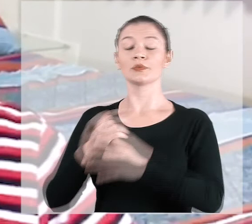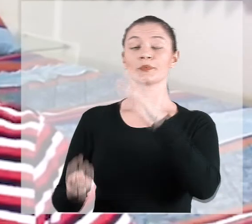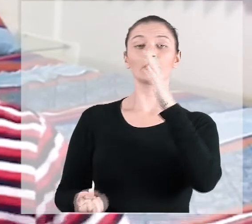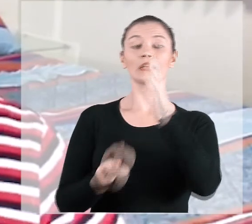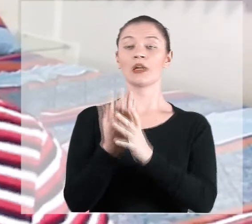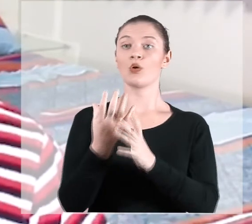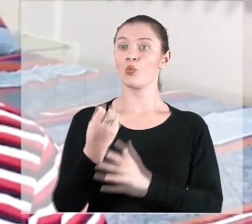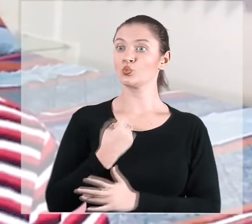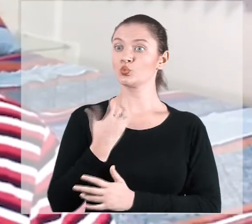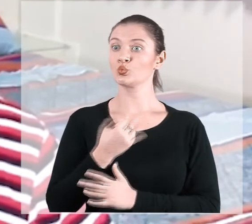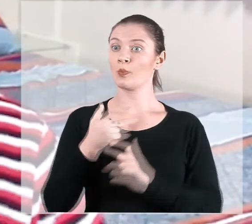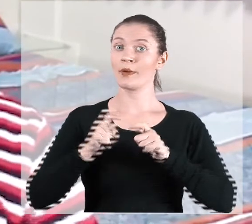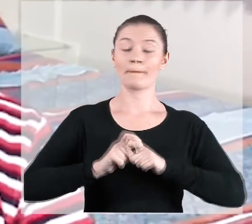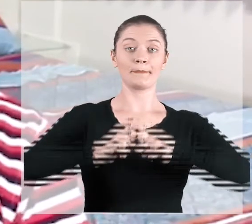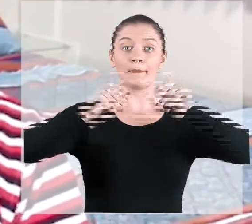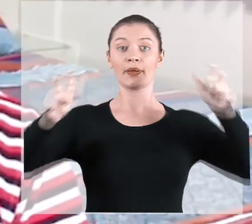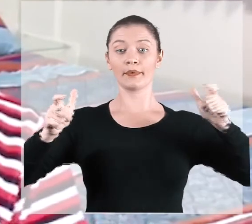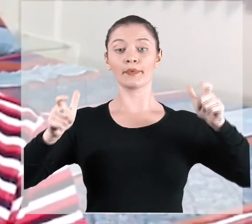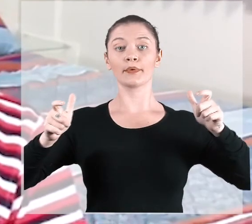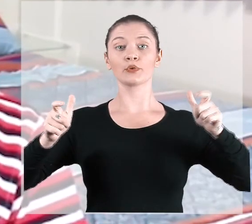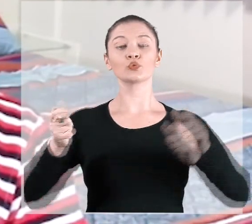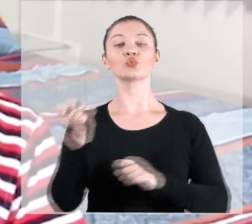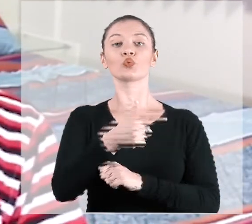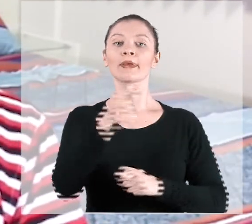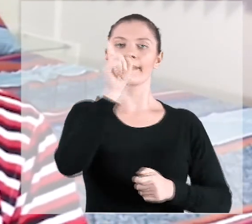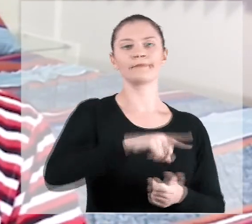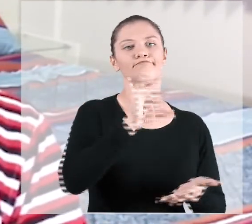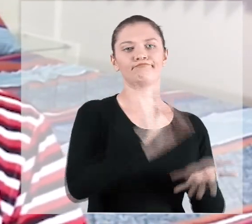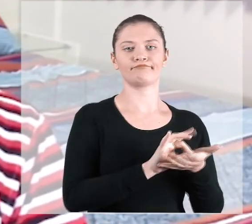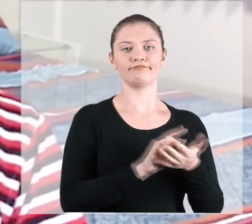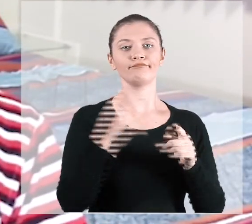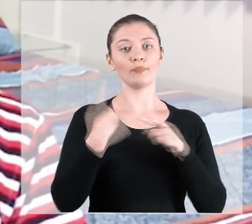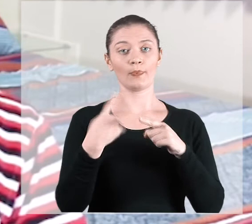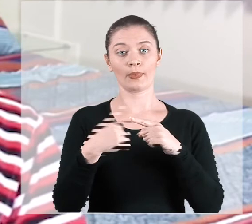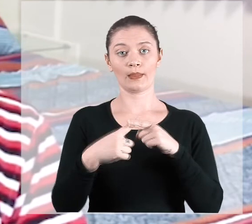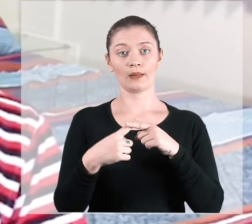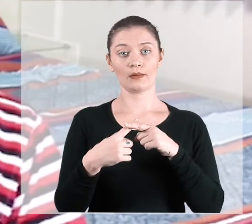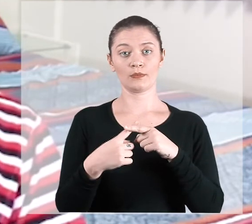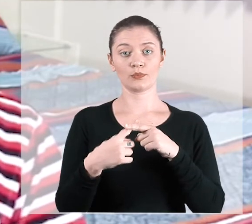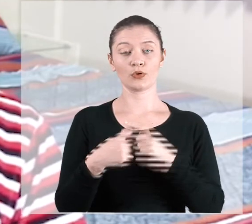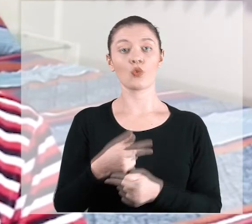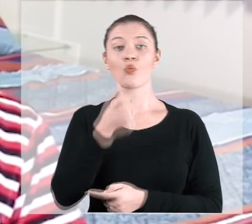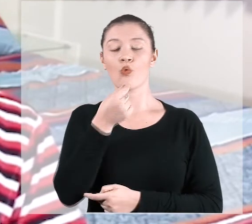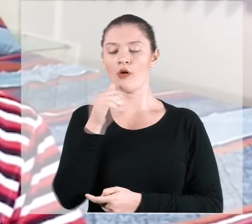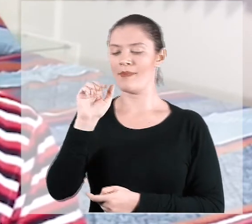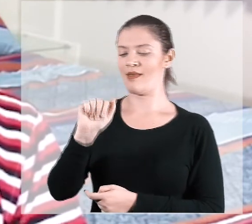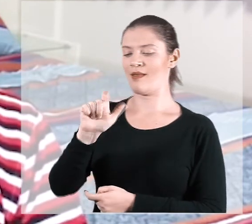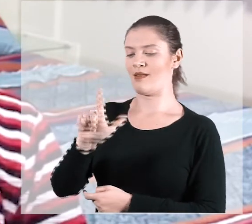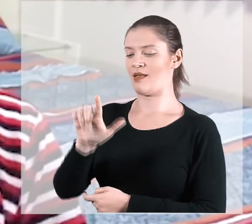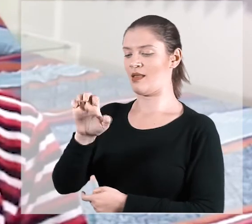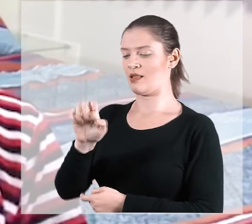um número muito maior do que aquilo que seria realmente real. Porque o Alexandre Sadé, ele diz isso muito